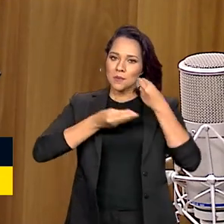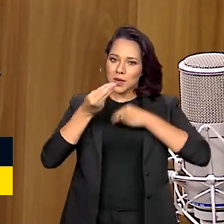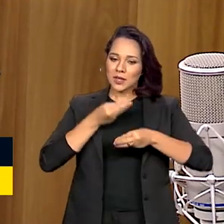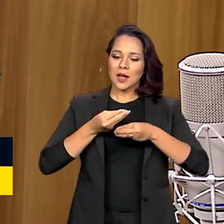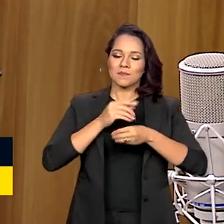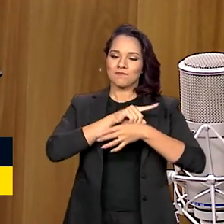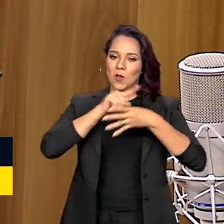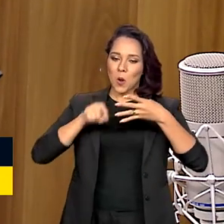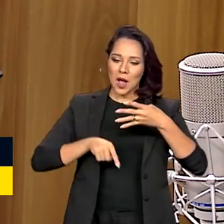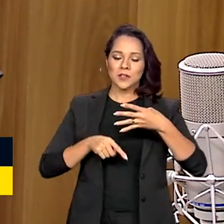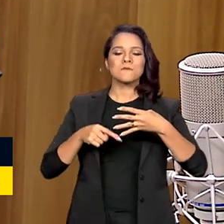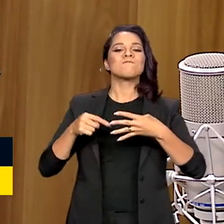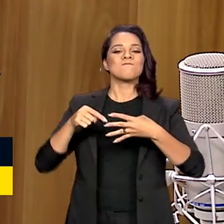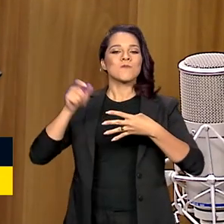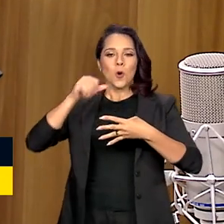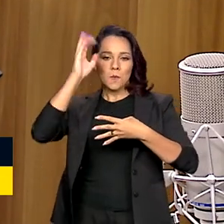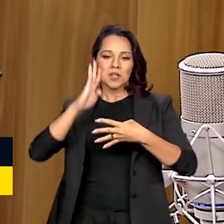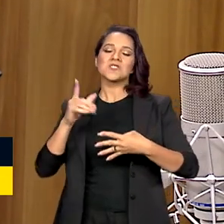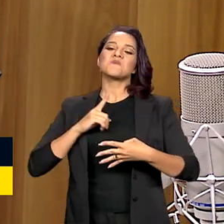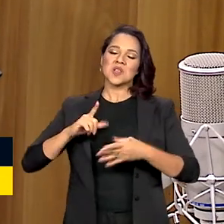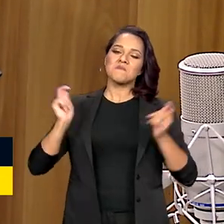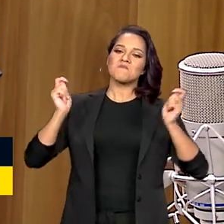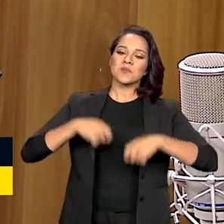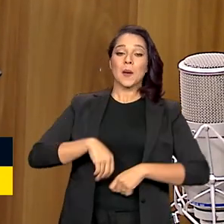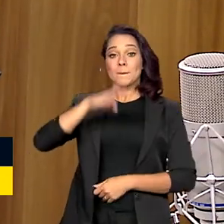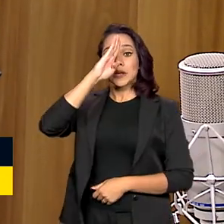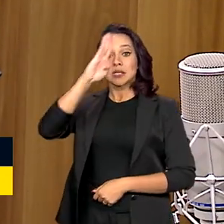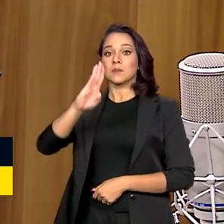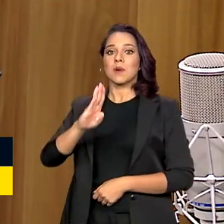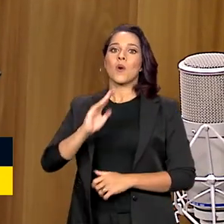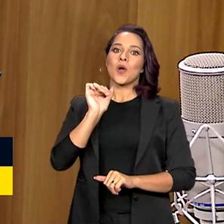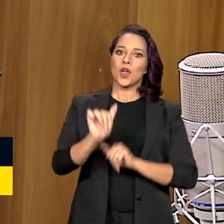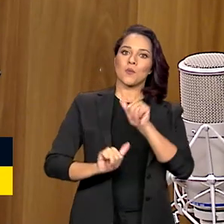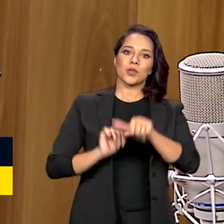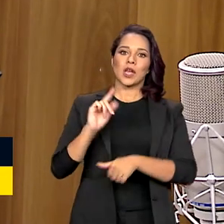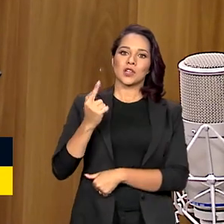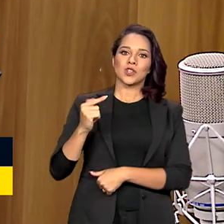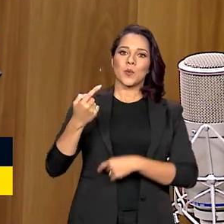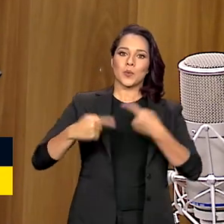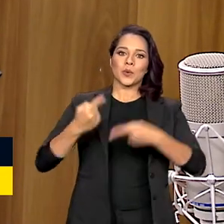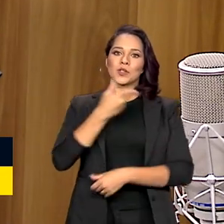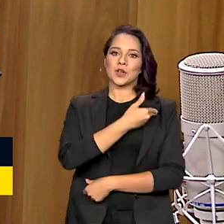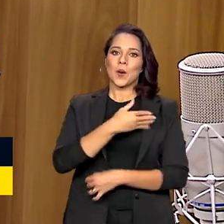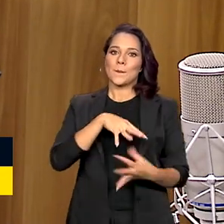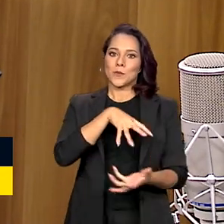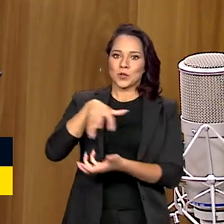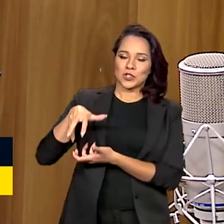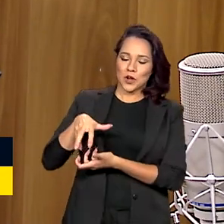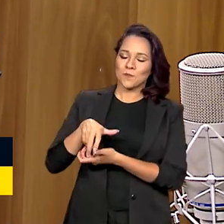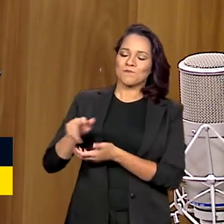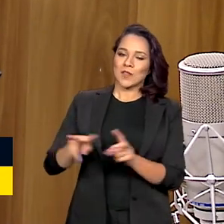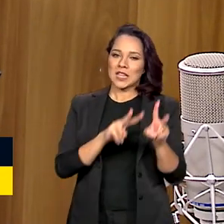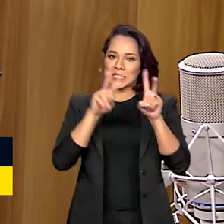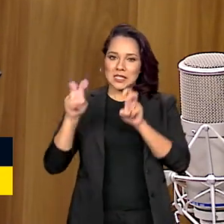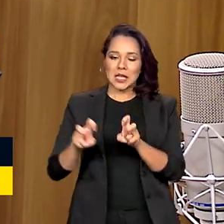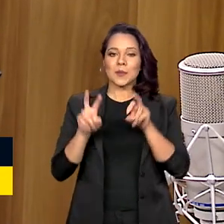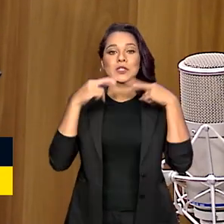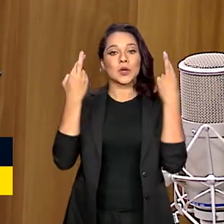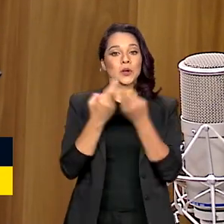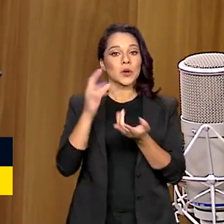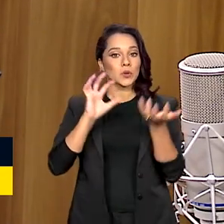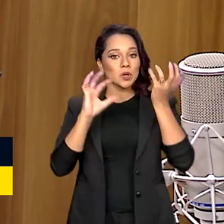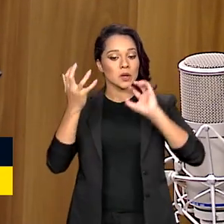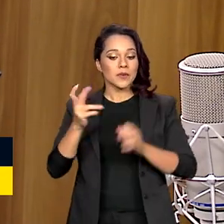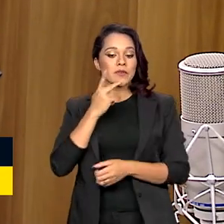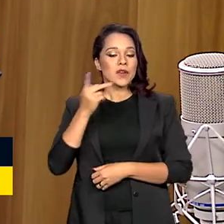Essas quatro vertentes, o Brasil tem tudo para ser um destaque e mudar a geopolítica global. E neste tema, Conferência do Clima,